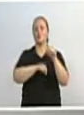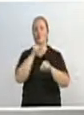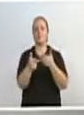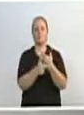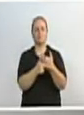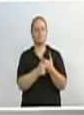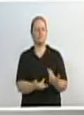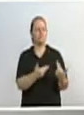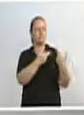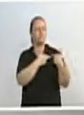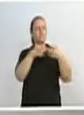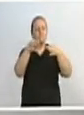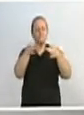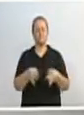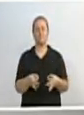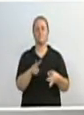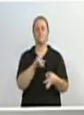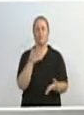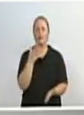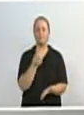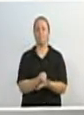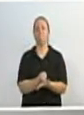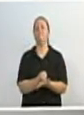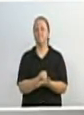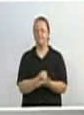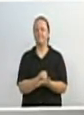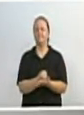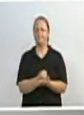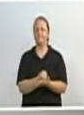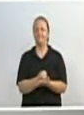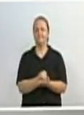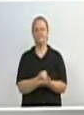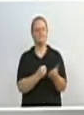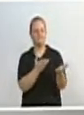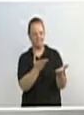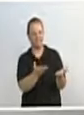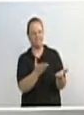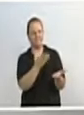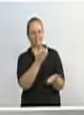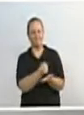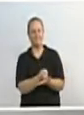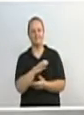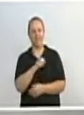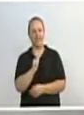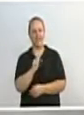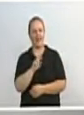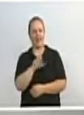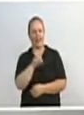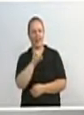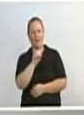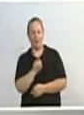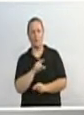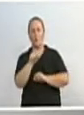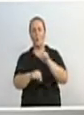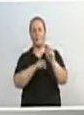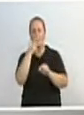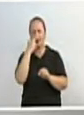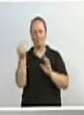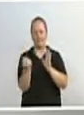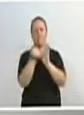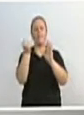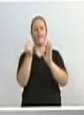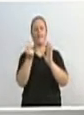deixar gravado, né, nos anais, meu ex-presidente Carlos Braga Miller, da Câmara Municipal, o esforço coletivo da